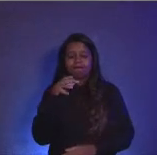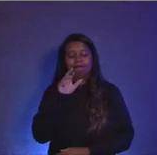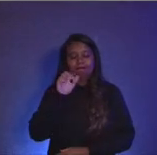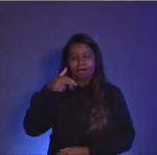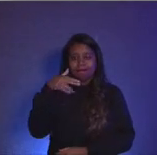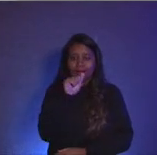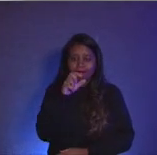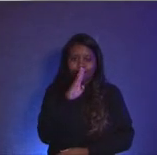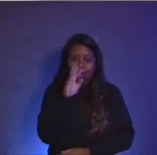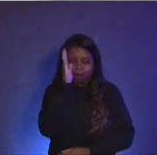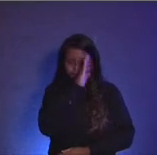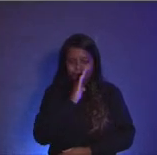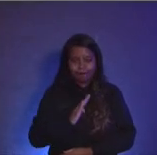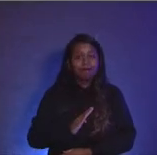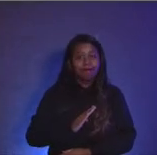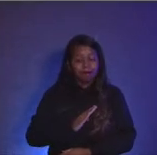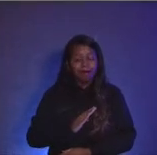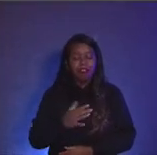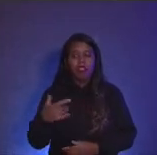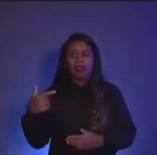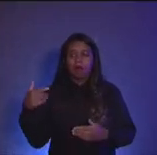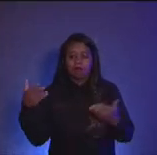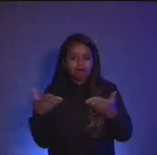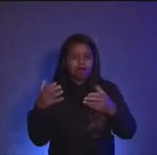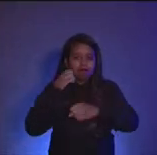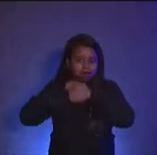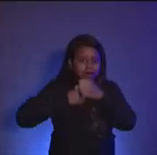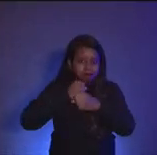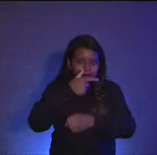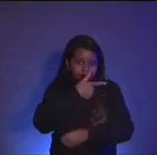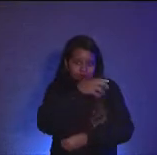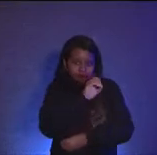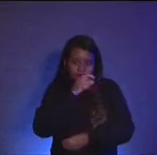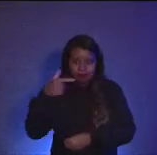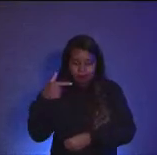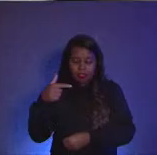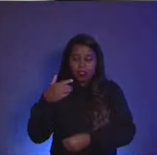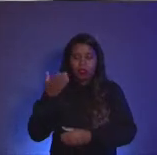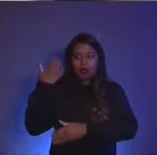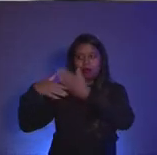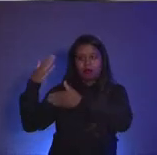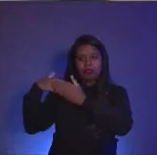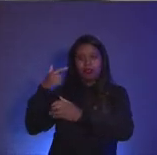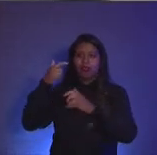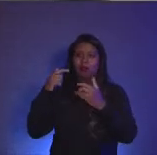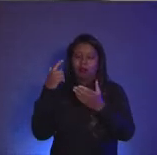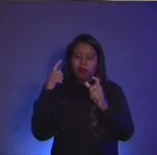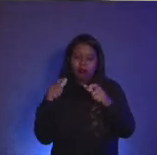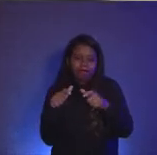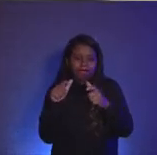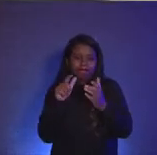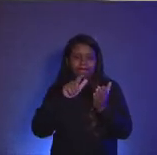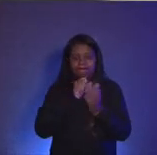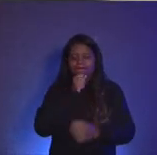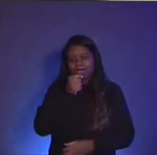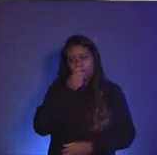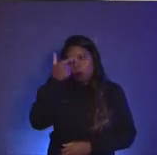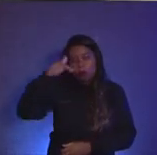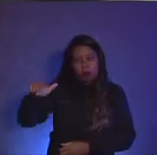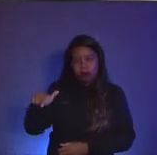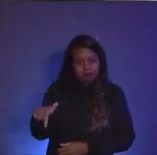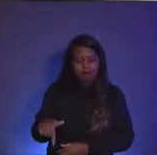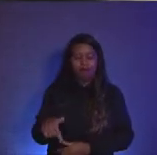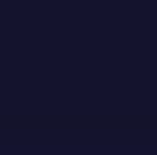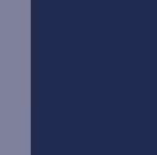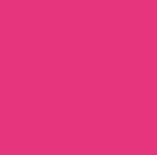comecei nesse ano. Eu era do finado É o País. E essa reportagem surgiu a partir da